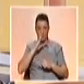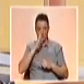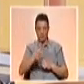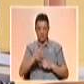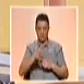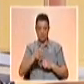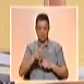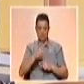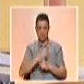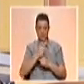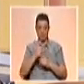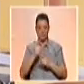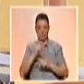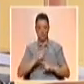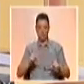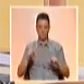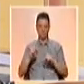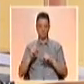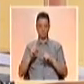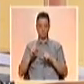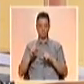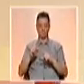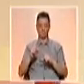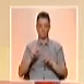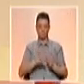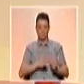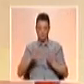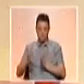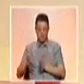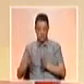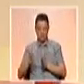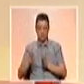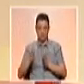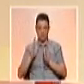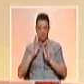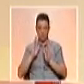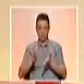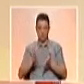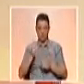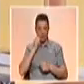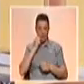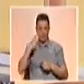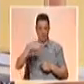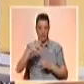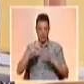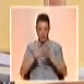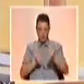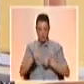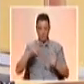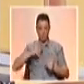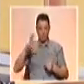nessa questão, não teve ainda, por parte de quem tem que gerir um